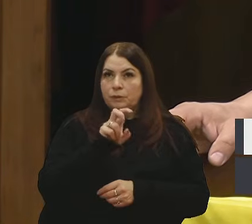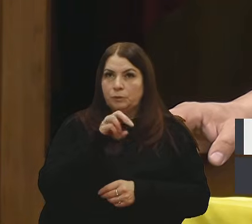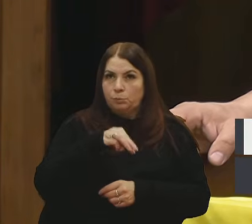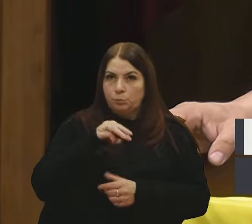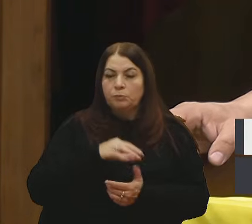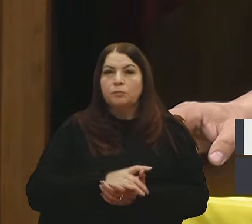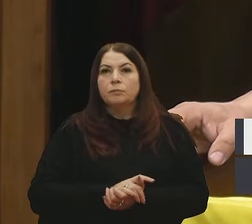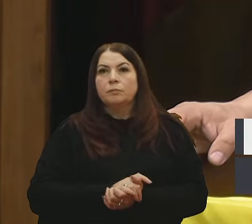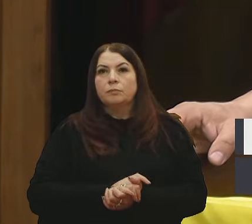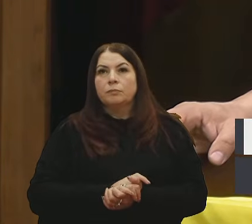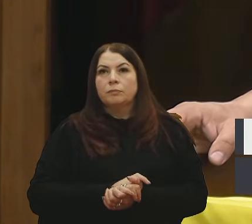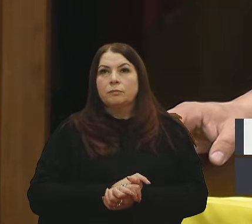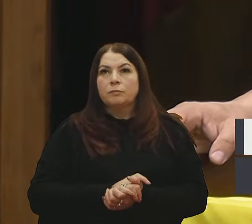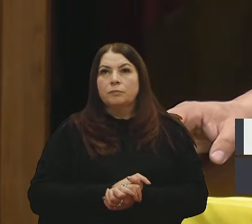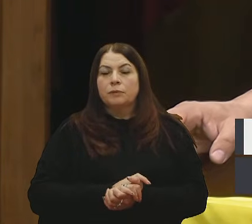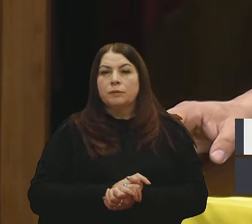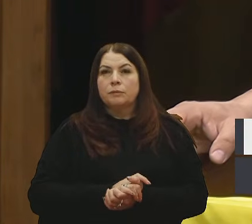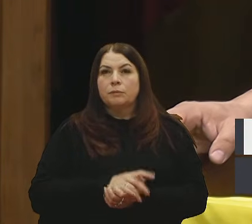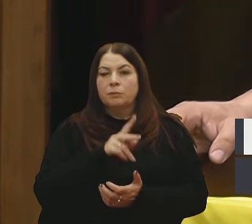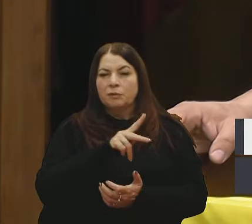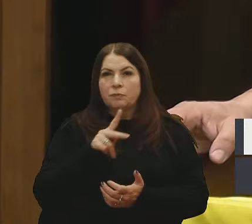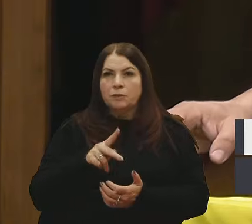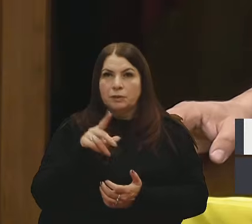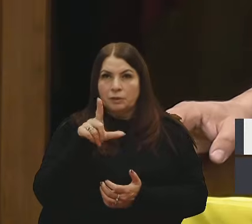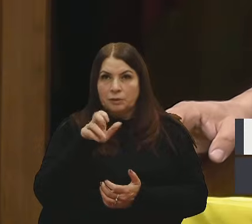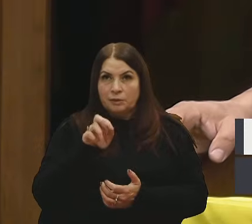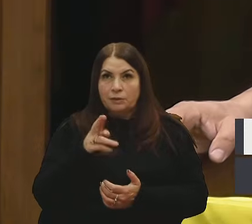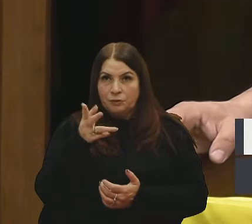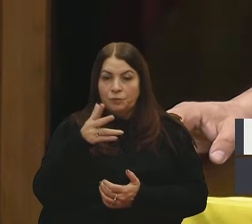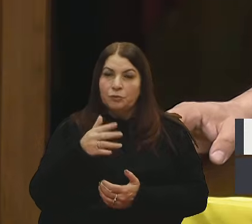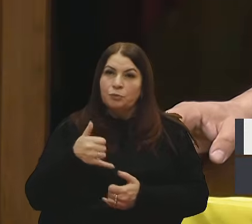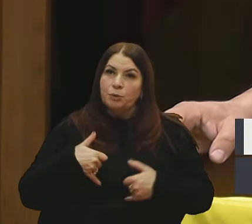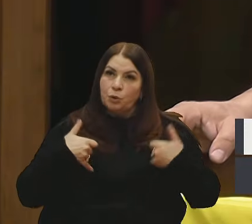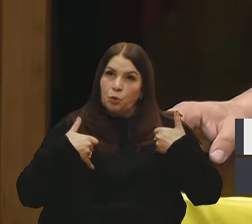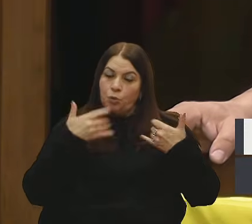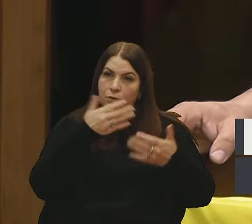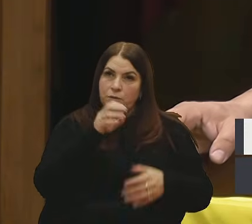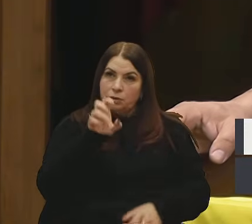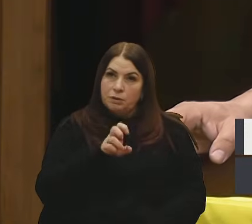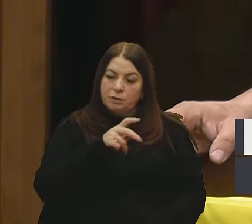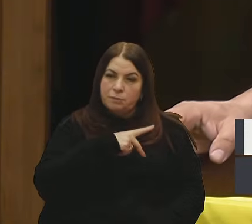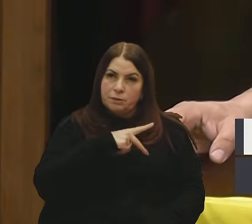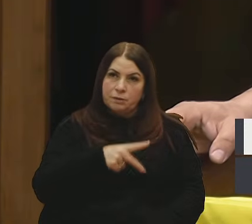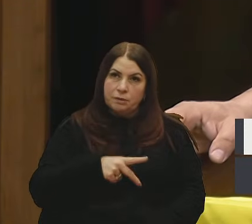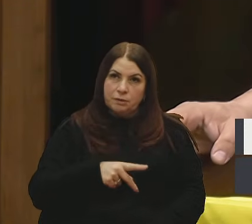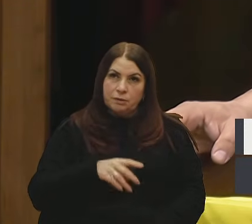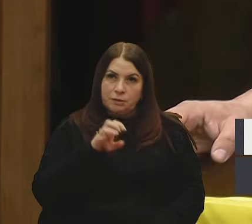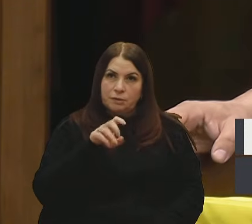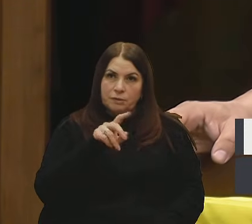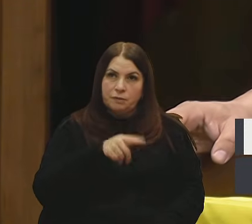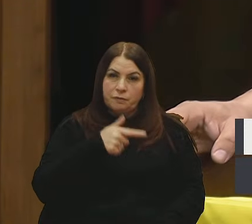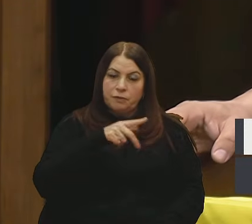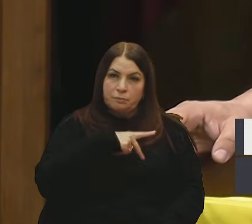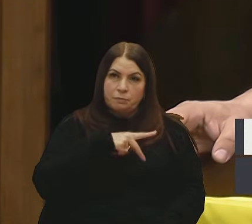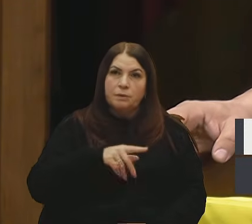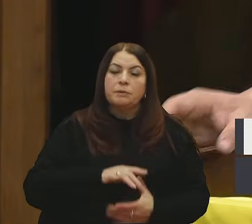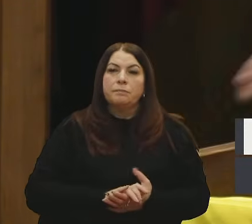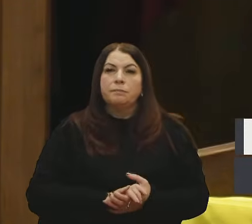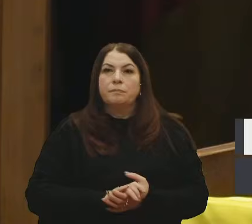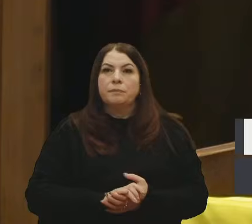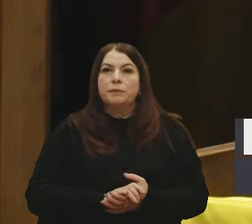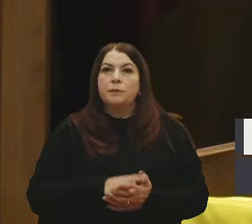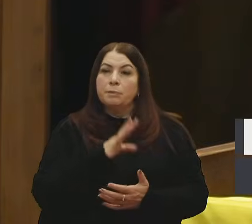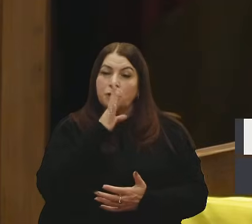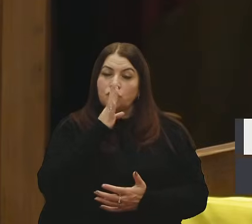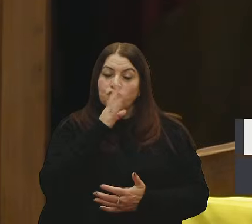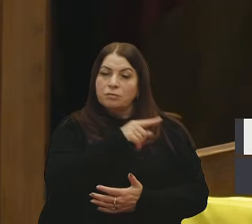minutos em demasia, né, professora Lenir, hoje é um privilégio. A nossa ex-presidente, a nossa ex-vice-presidente aqui